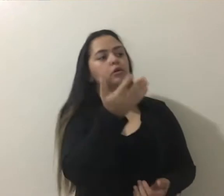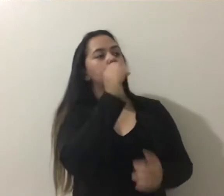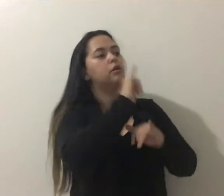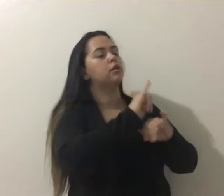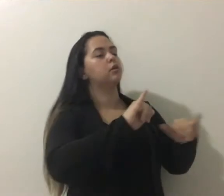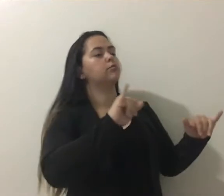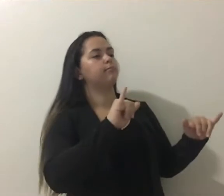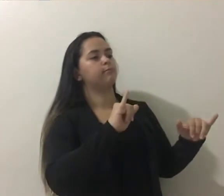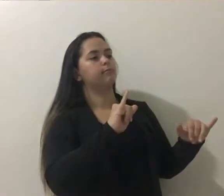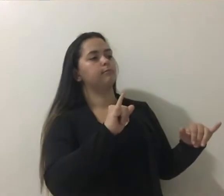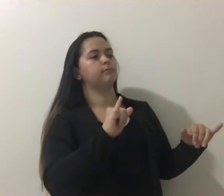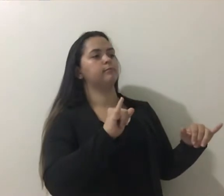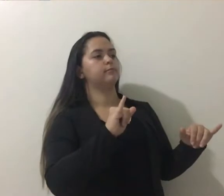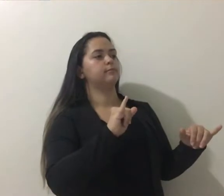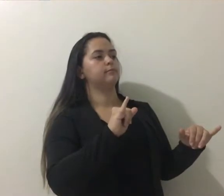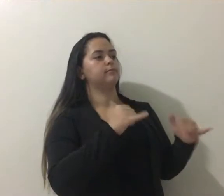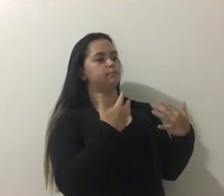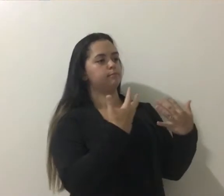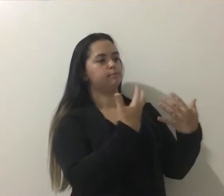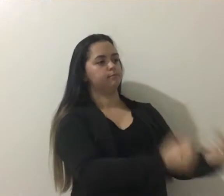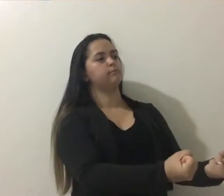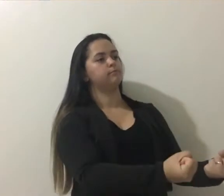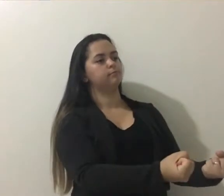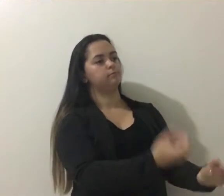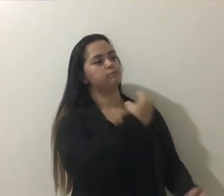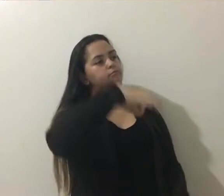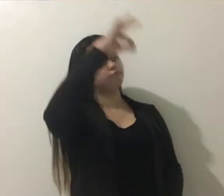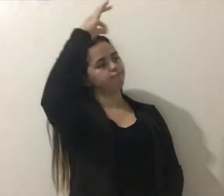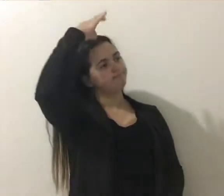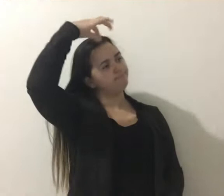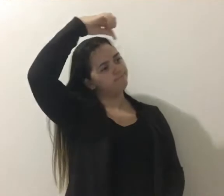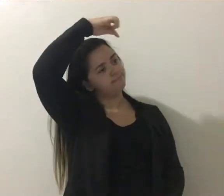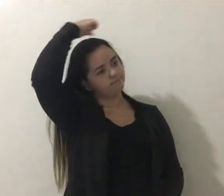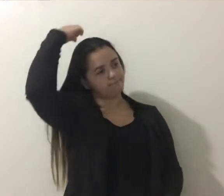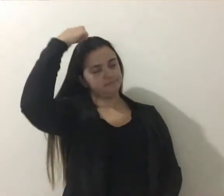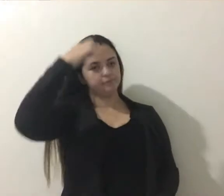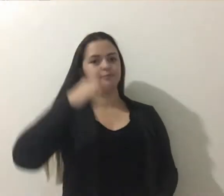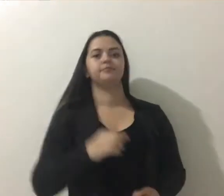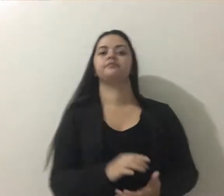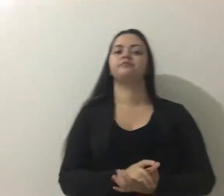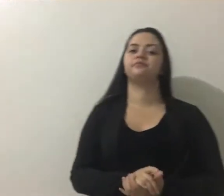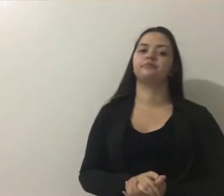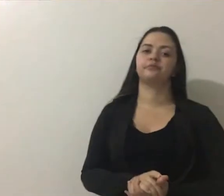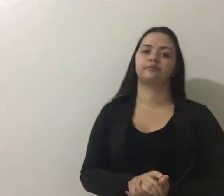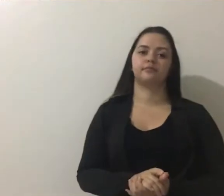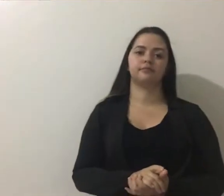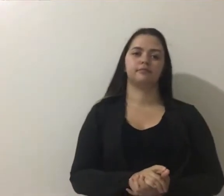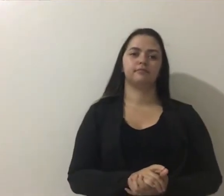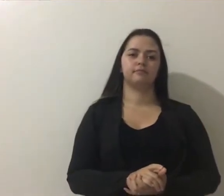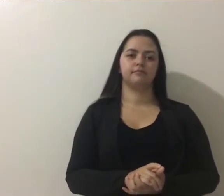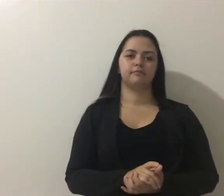disse-lhes: recebam o Espírito Santo. Só até aqui. Que